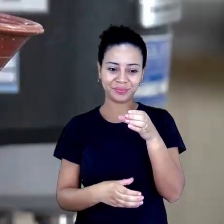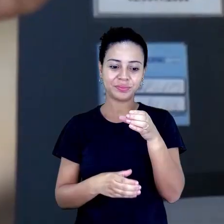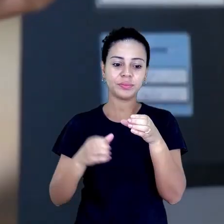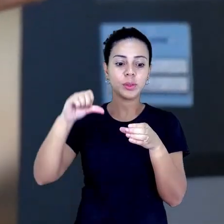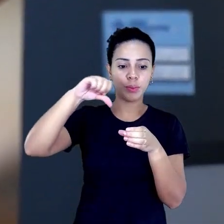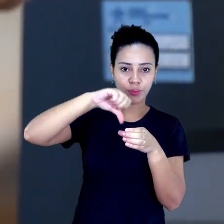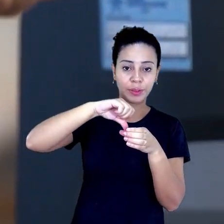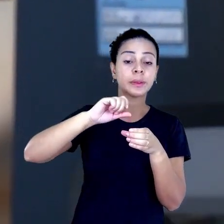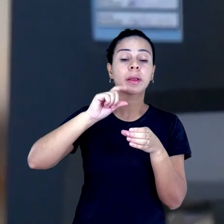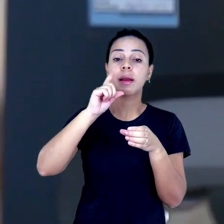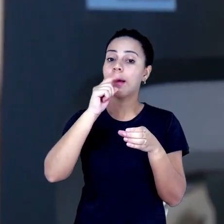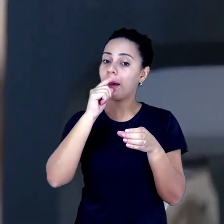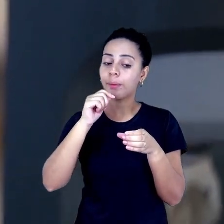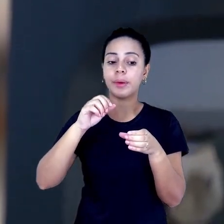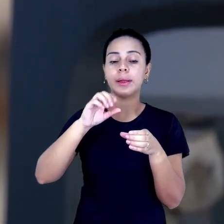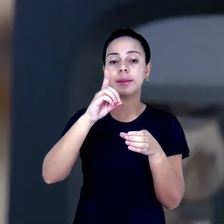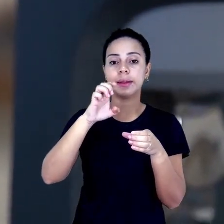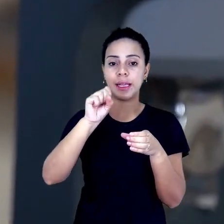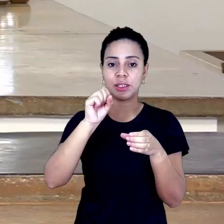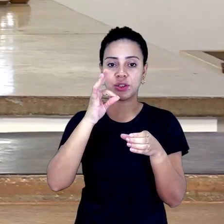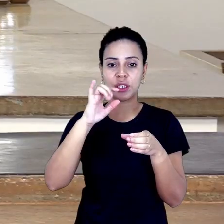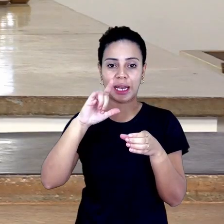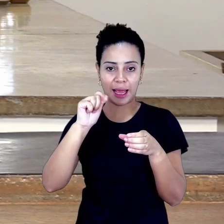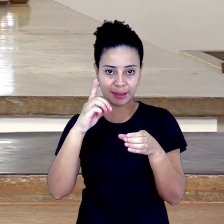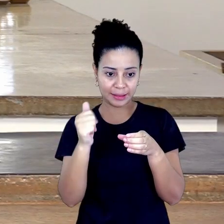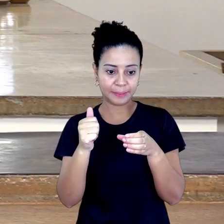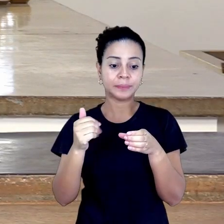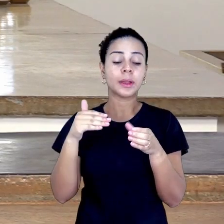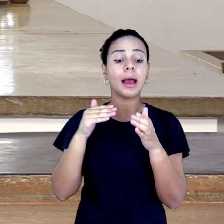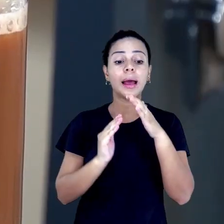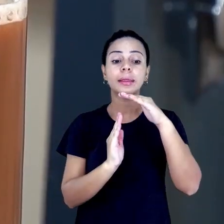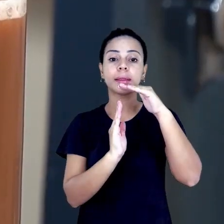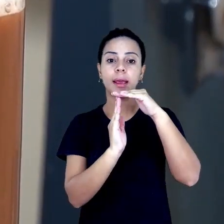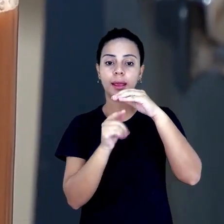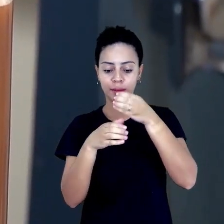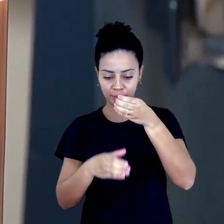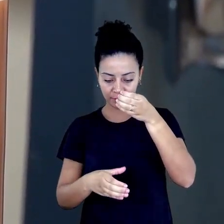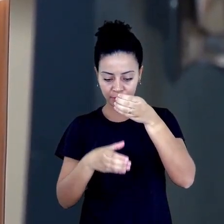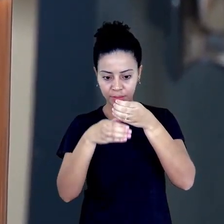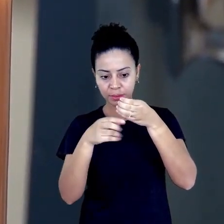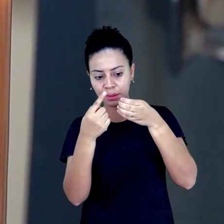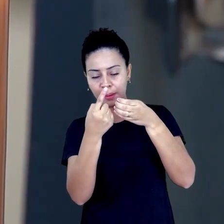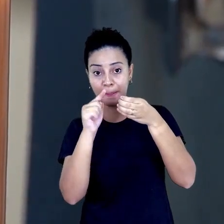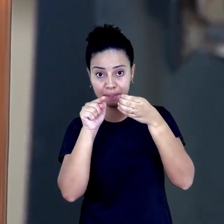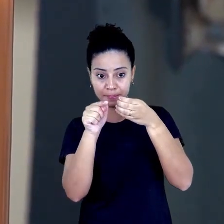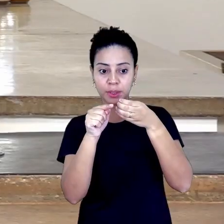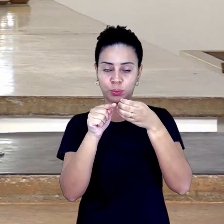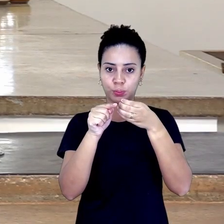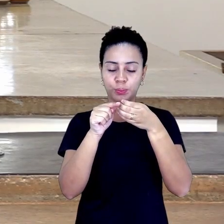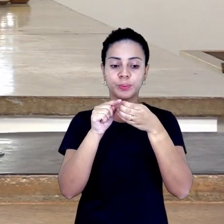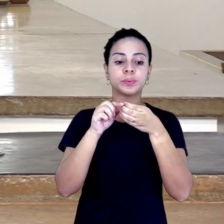bisnaga. Adiciona-se água destilada até atingir aproximadamente 1000 cm³ da proveta.